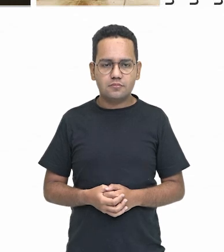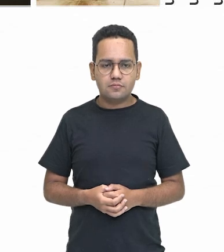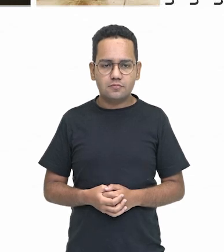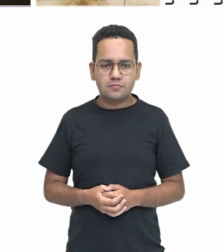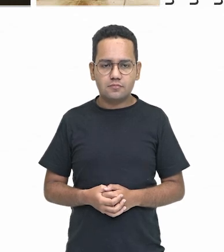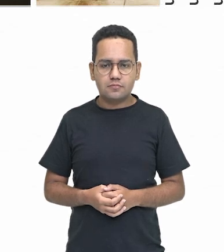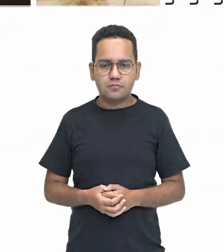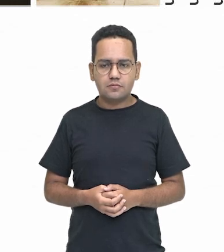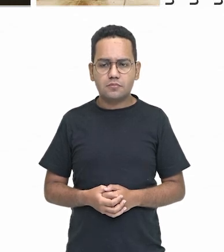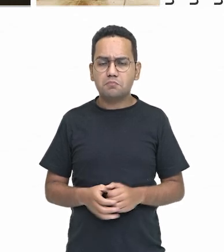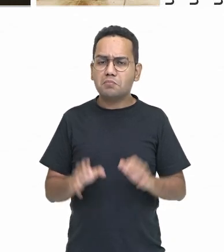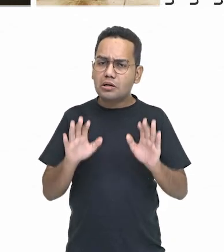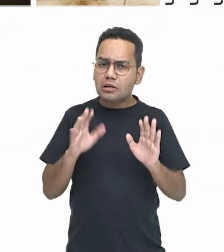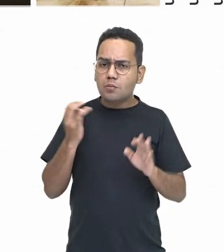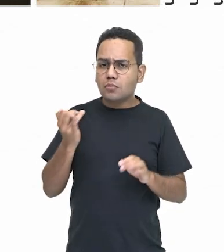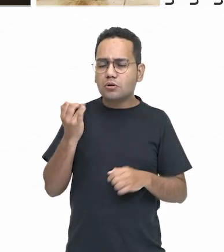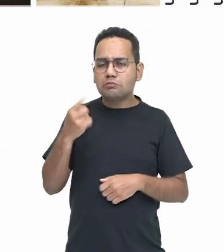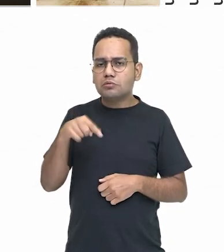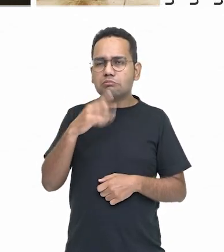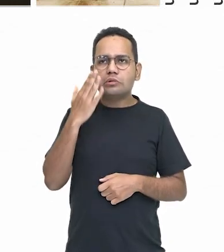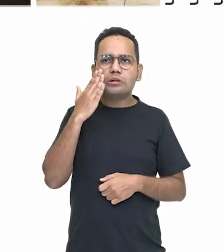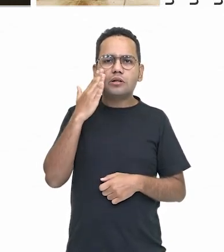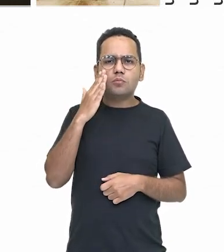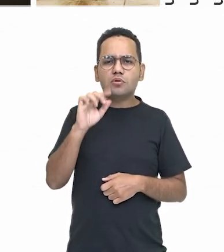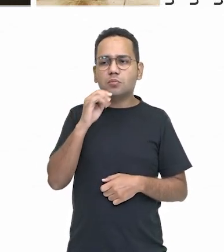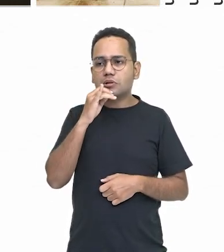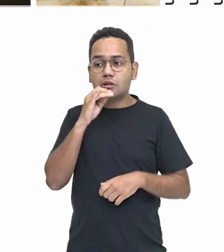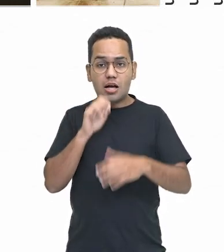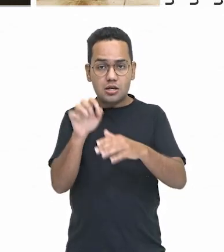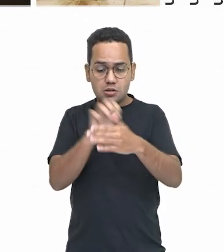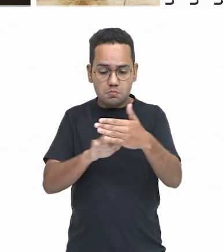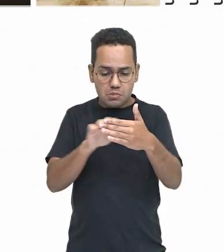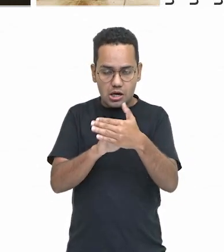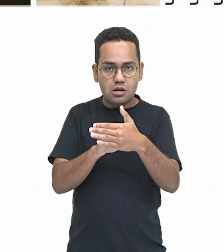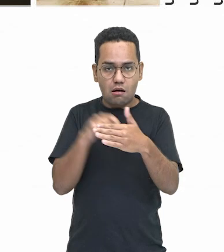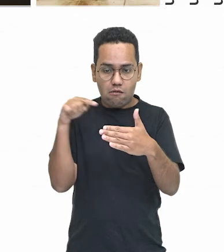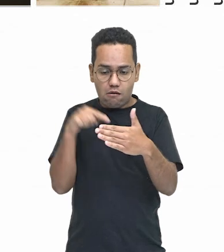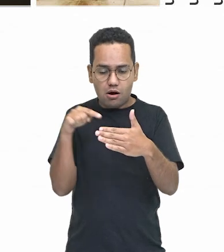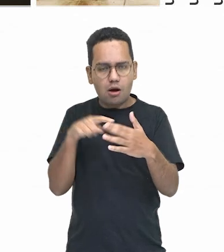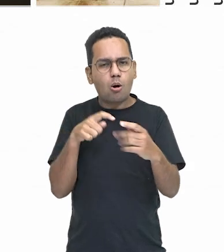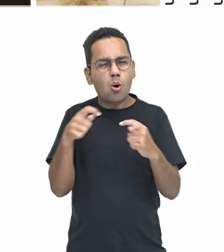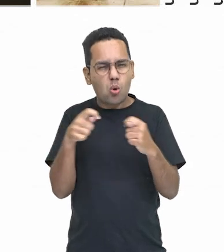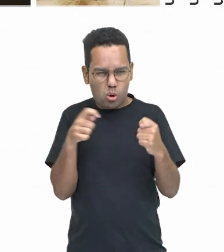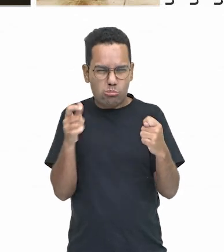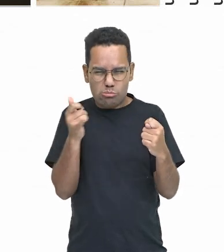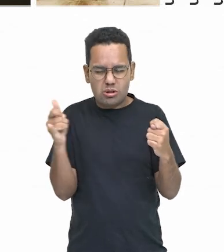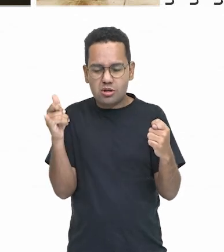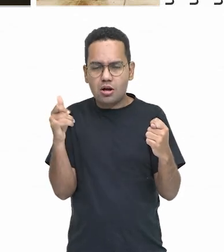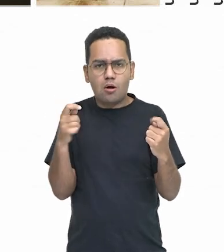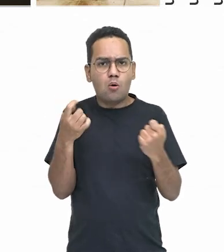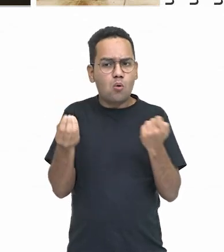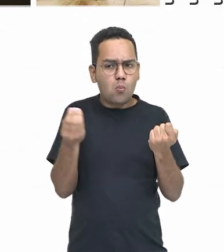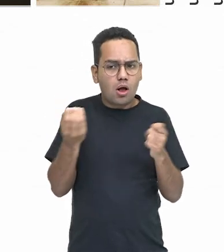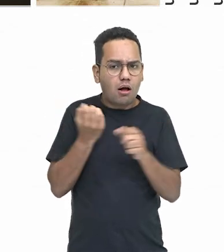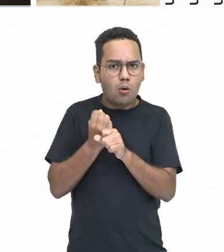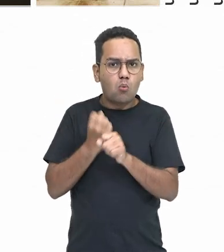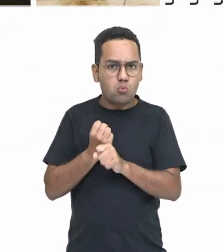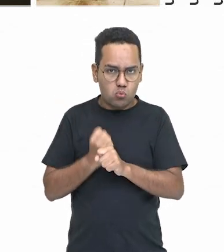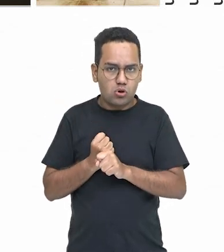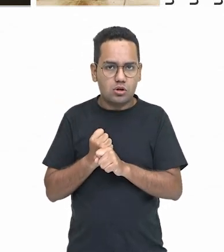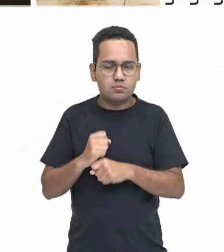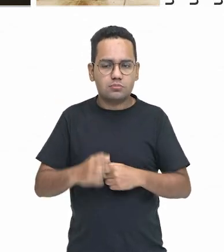as operadoras de energia, elas fazem o cálculo para cobrar a energia que nós